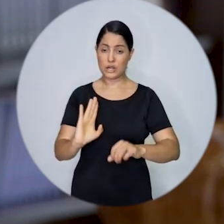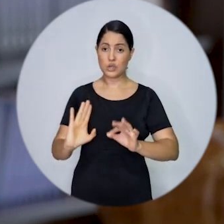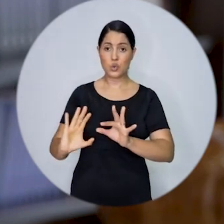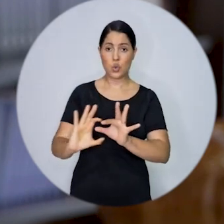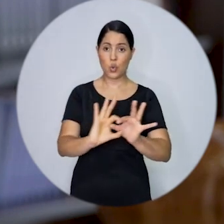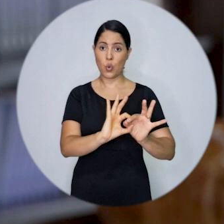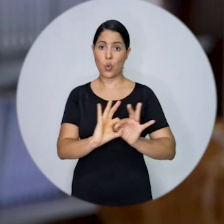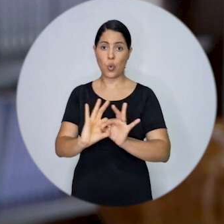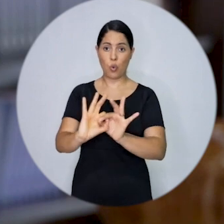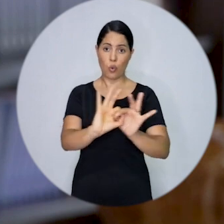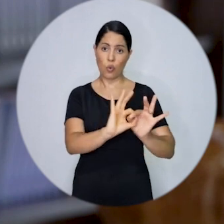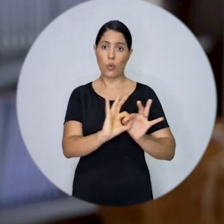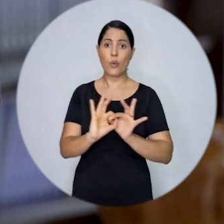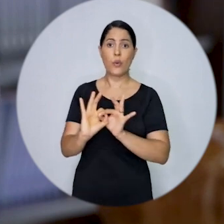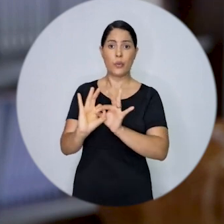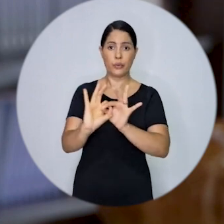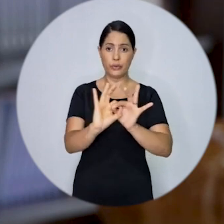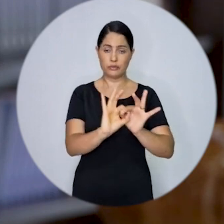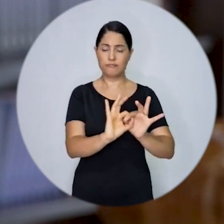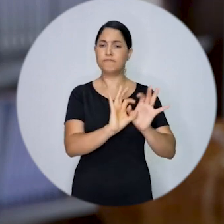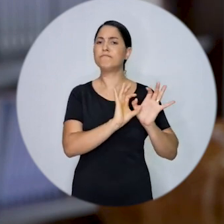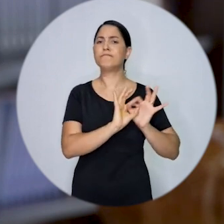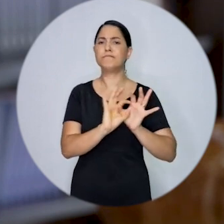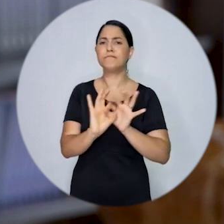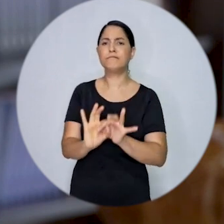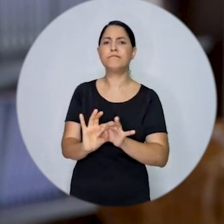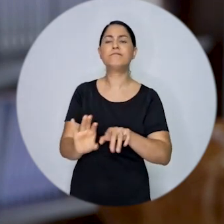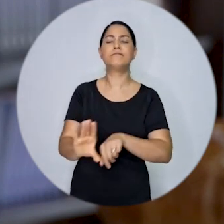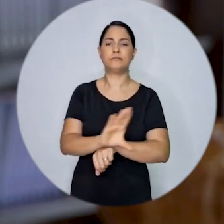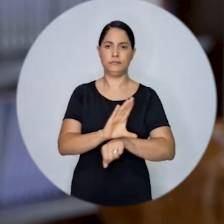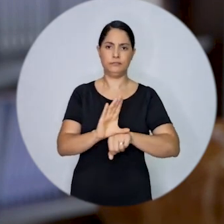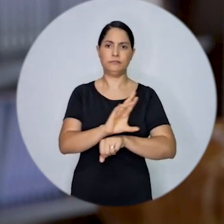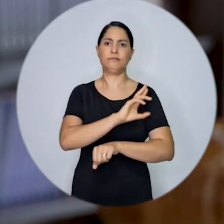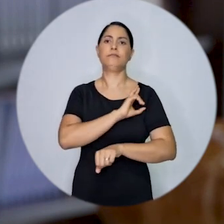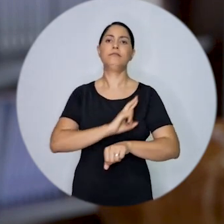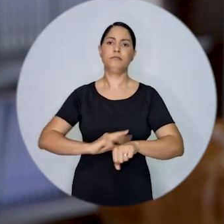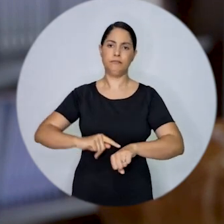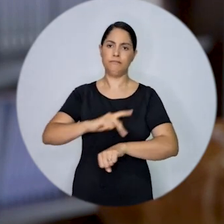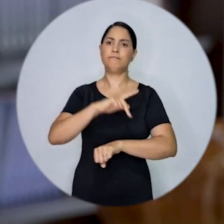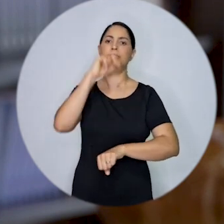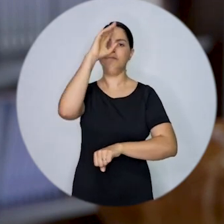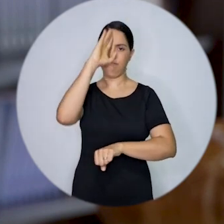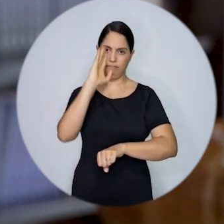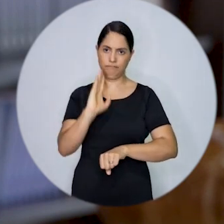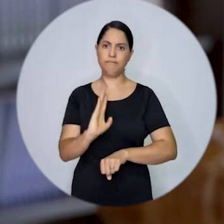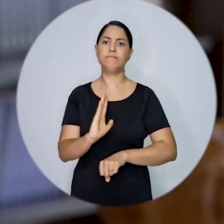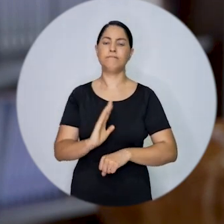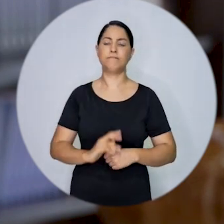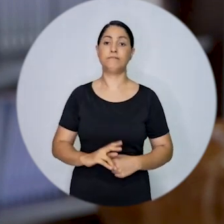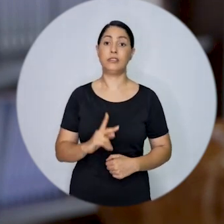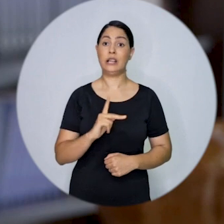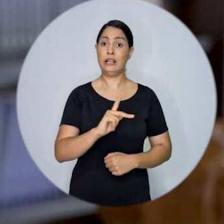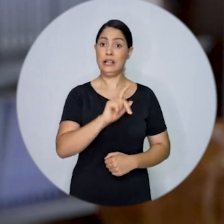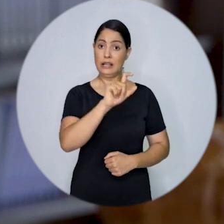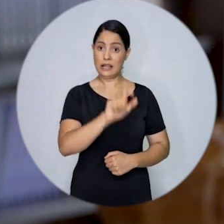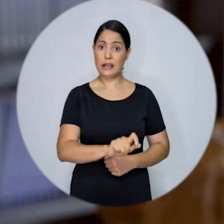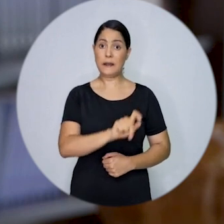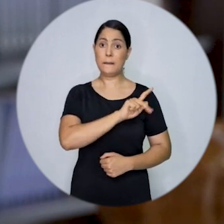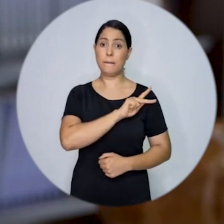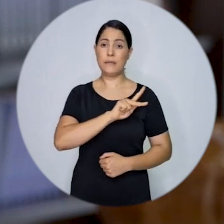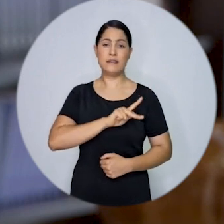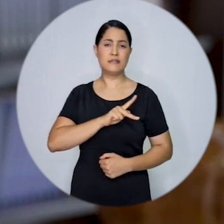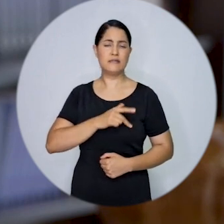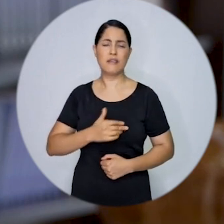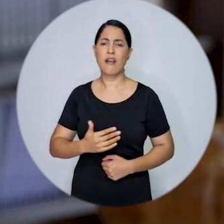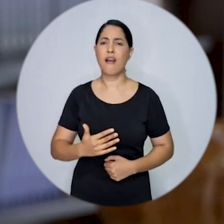país, pela união do Brasil em torno da Constituição da República. Um presidente eterno